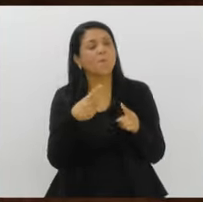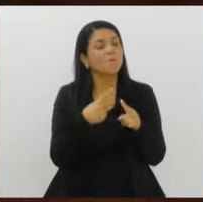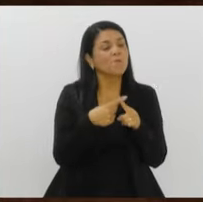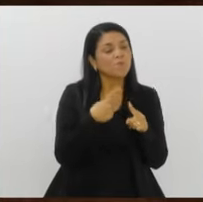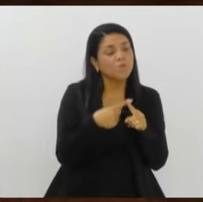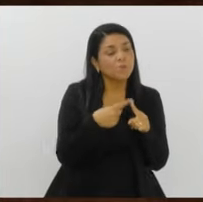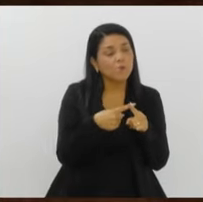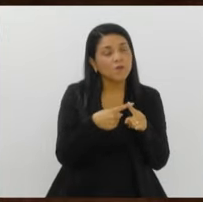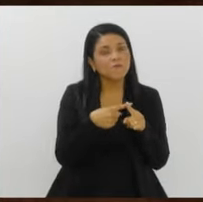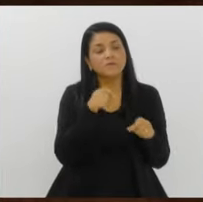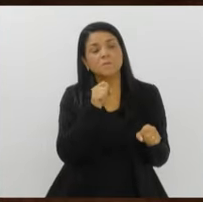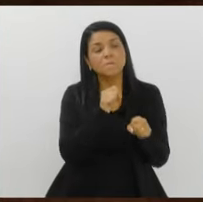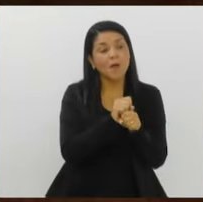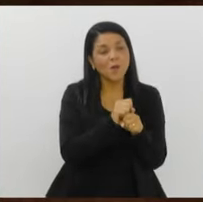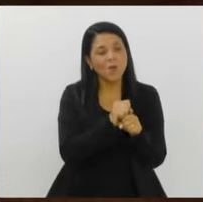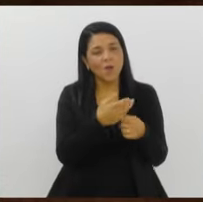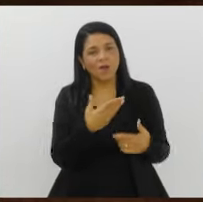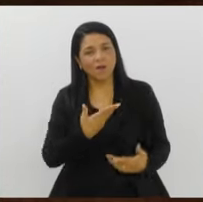que você parou ele?